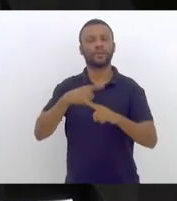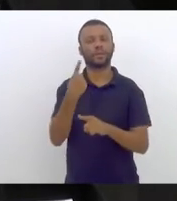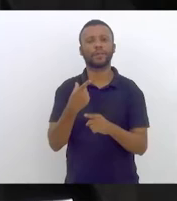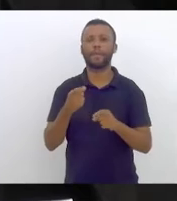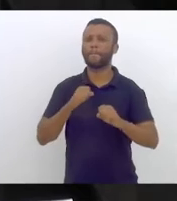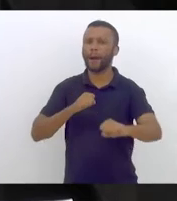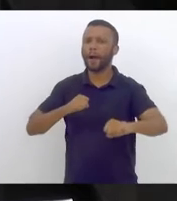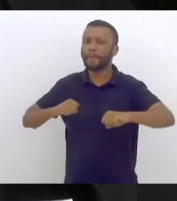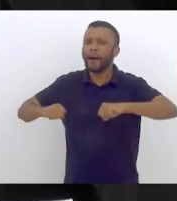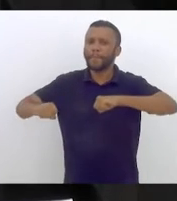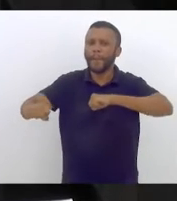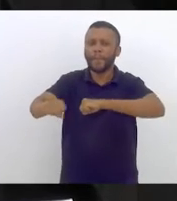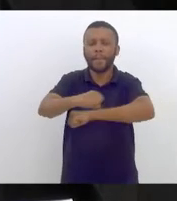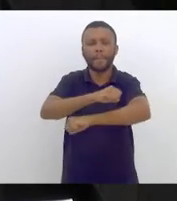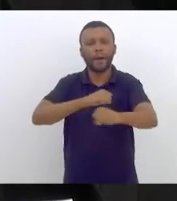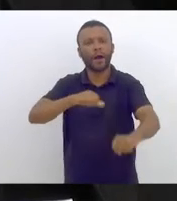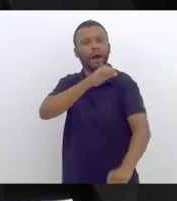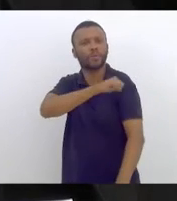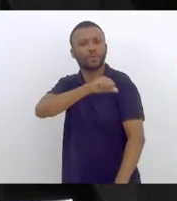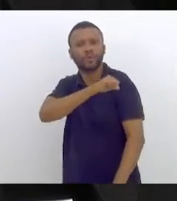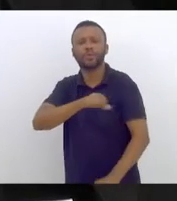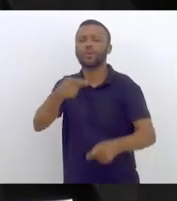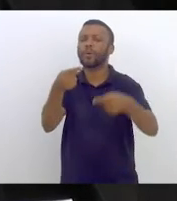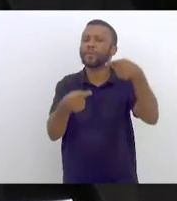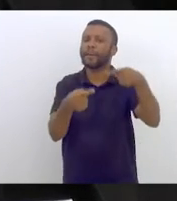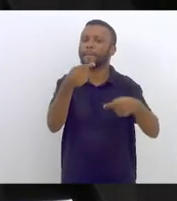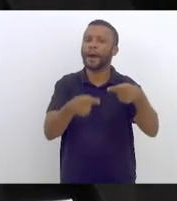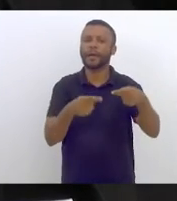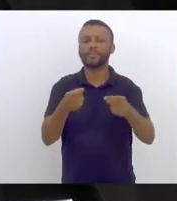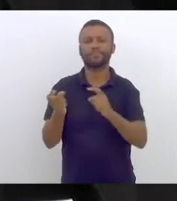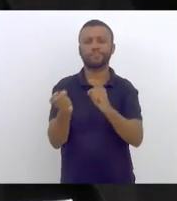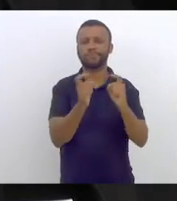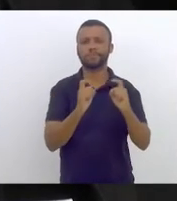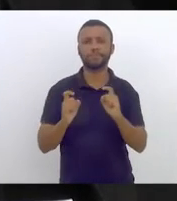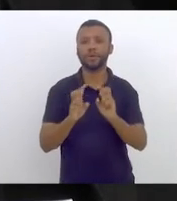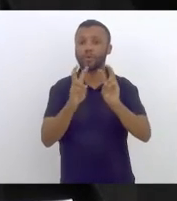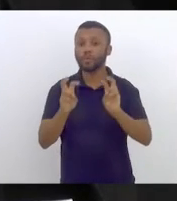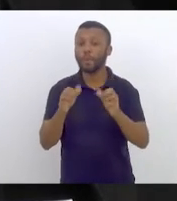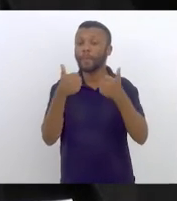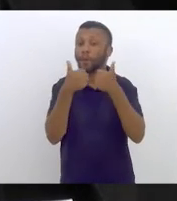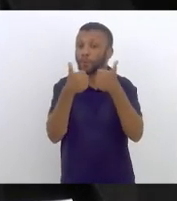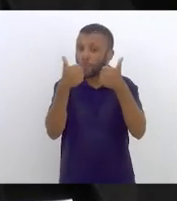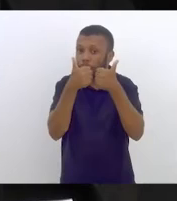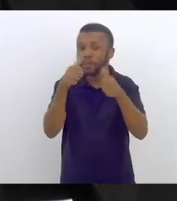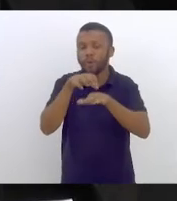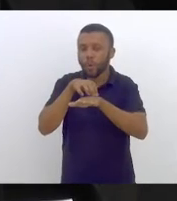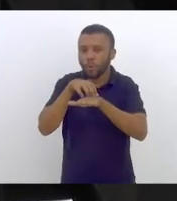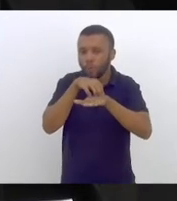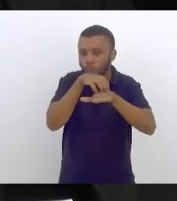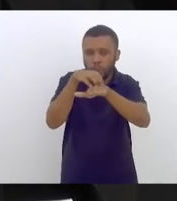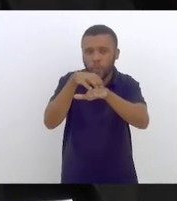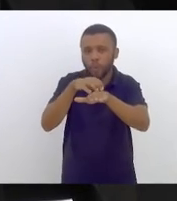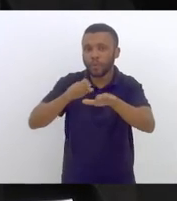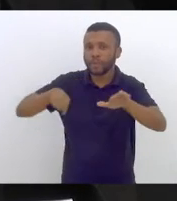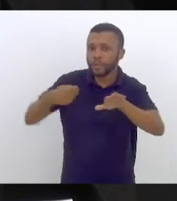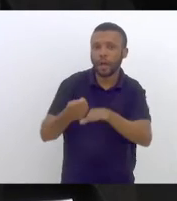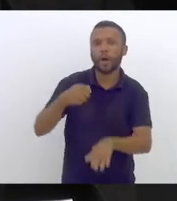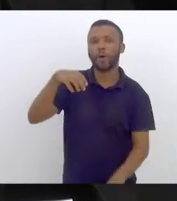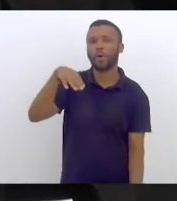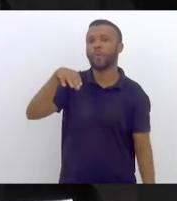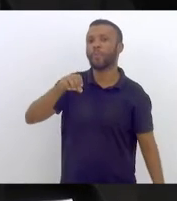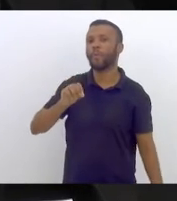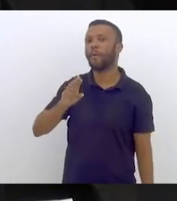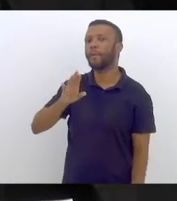enfrentado no Rio de Janeiro e o debate que temos feito sobre a mobilidade urbana. Um dos temas mais